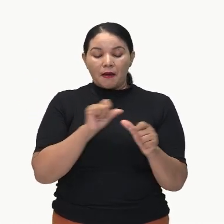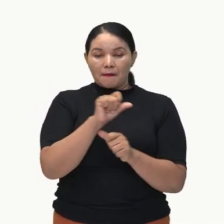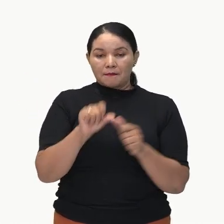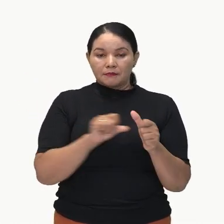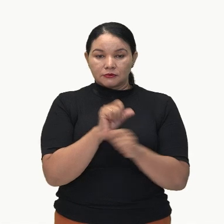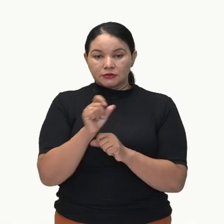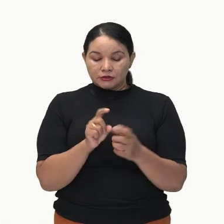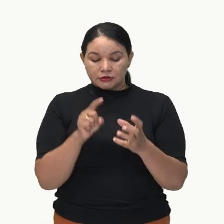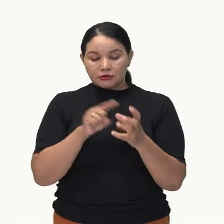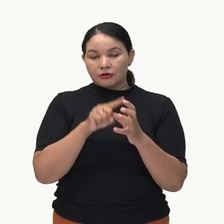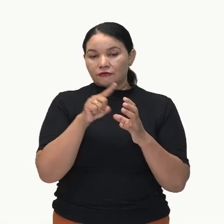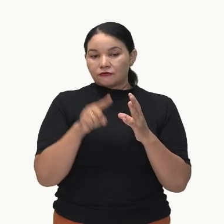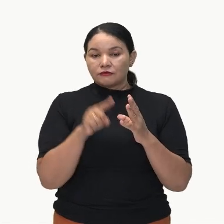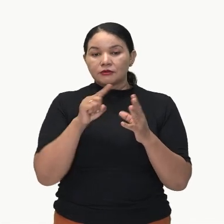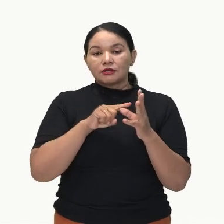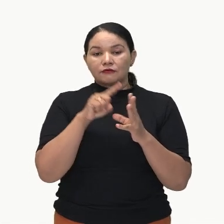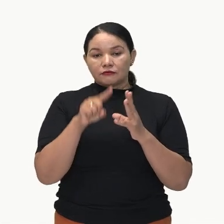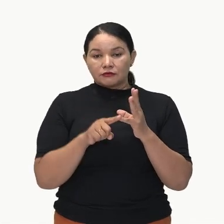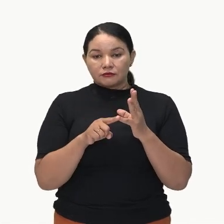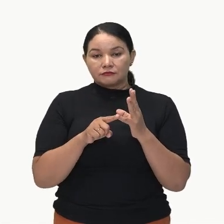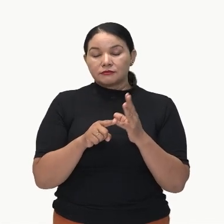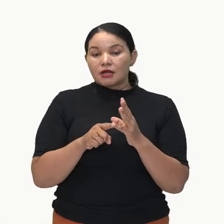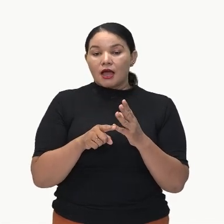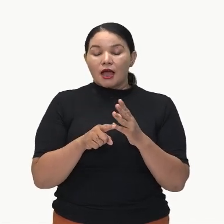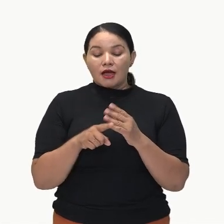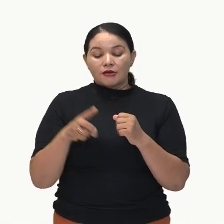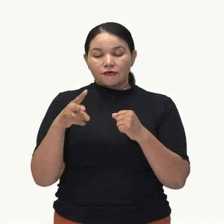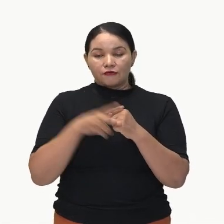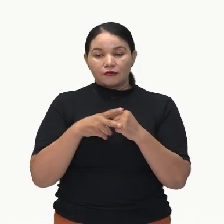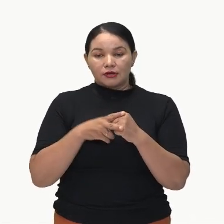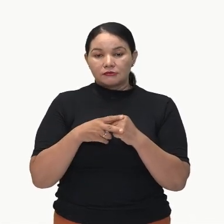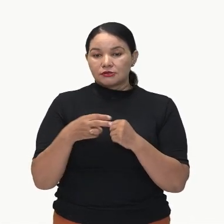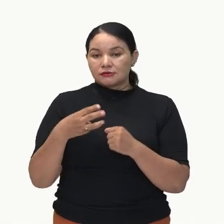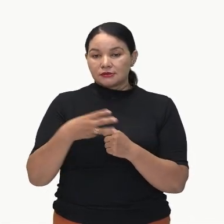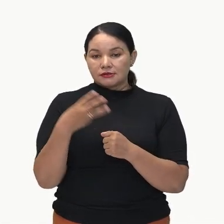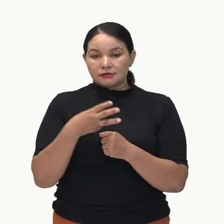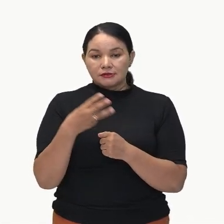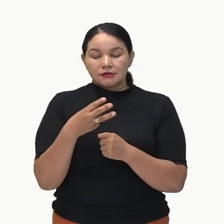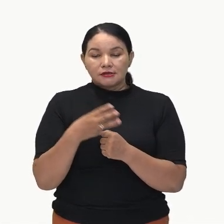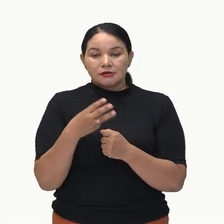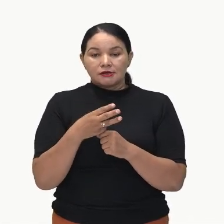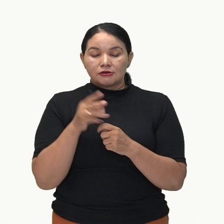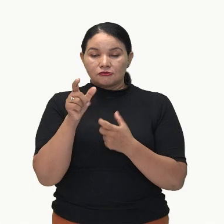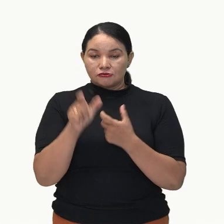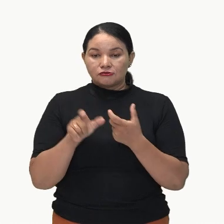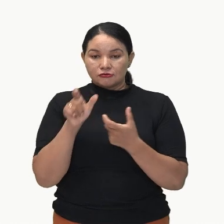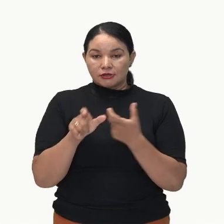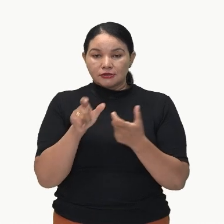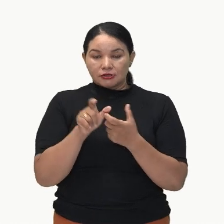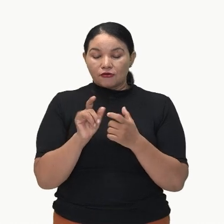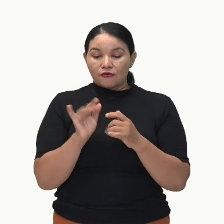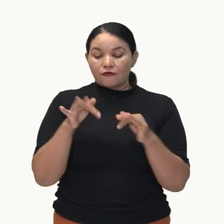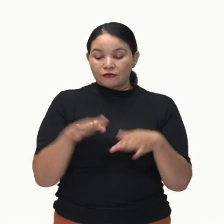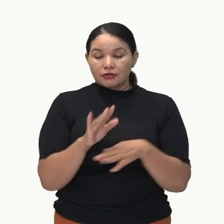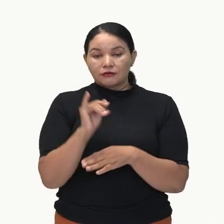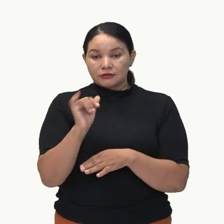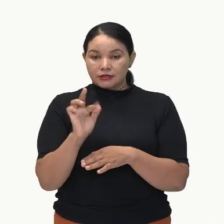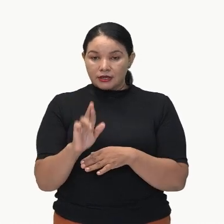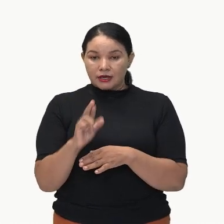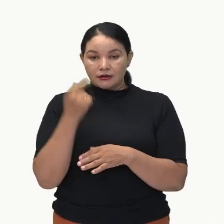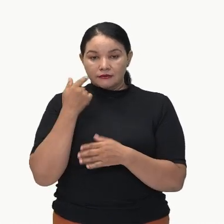de terceira conjugação, ou seja, verbos terminados em IR, tá bom? Aqui, ó, verbos terminados